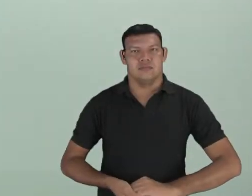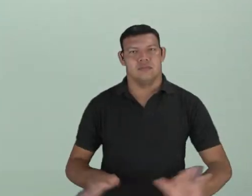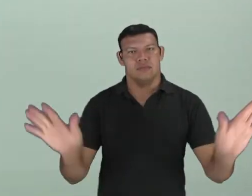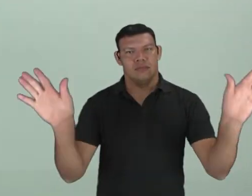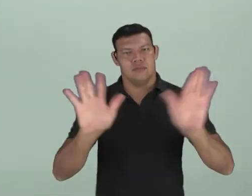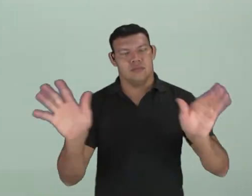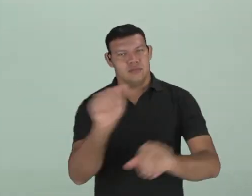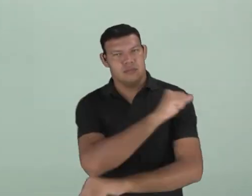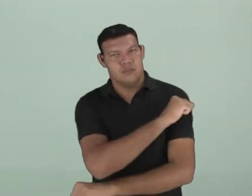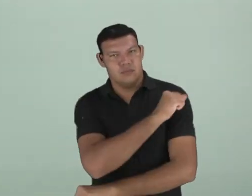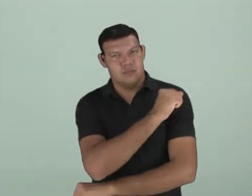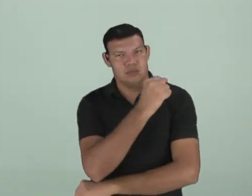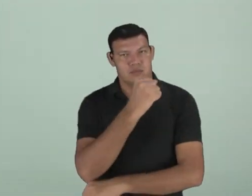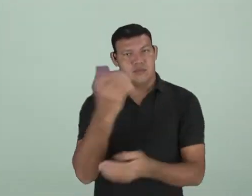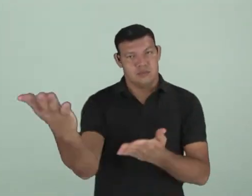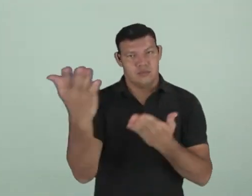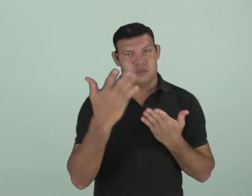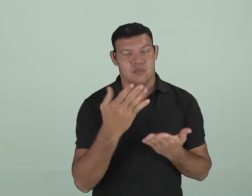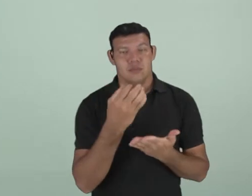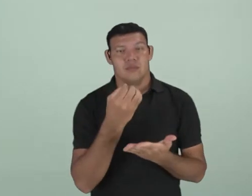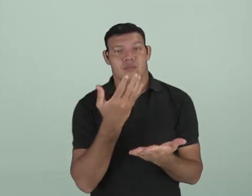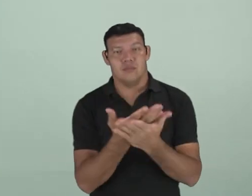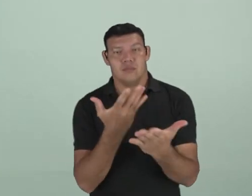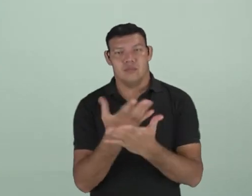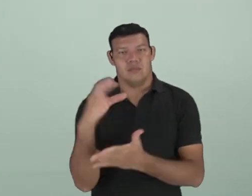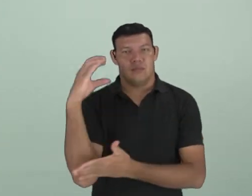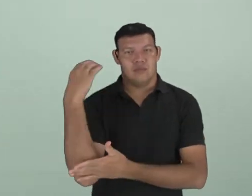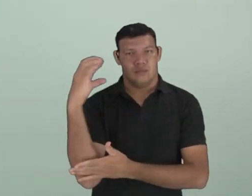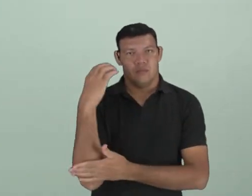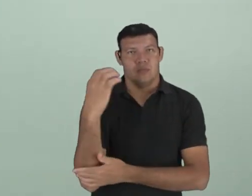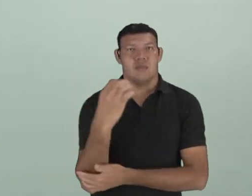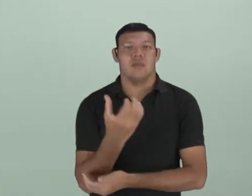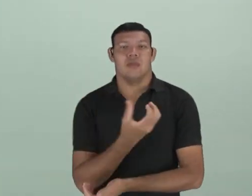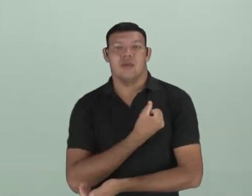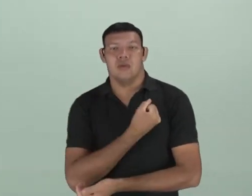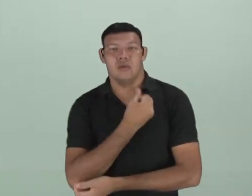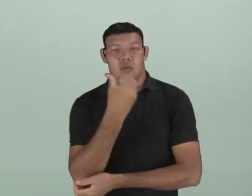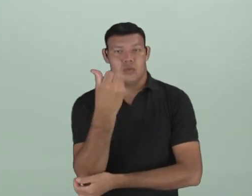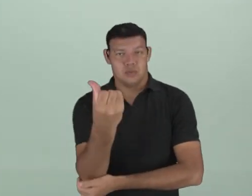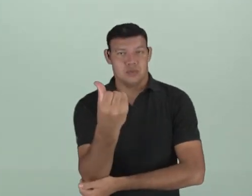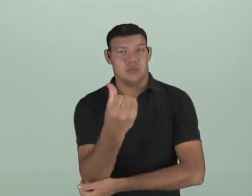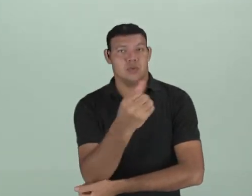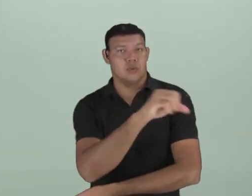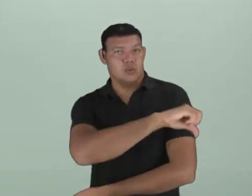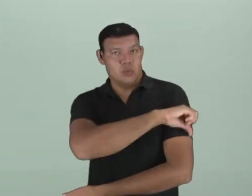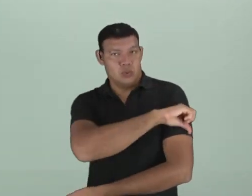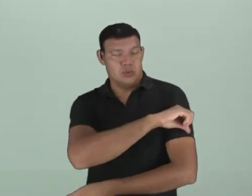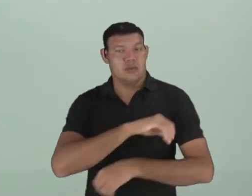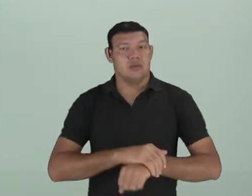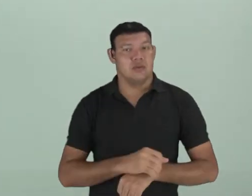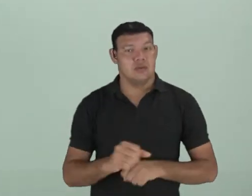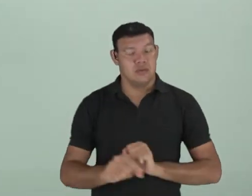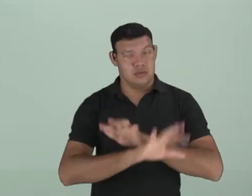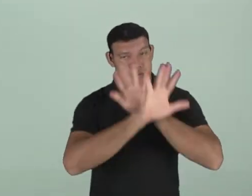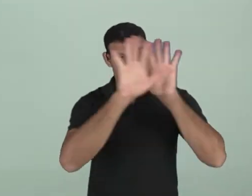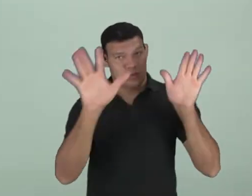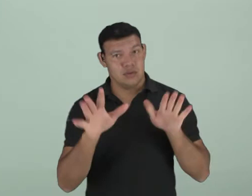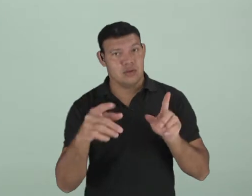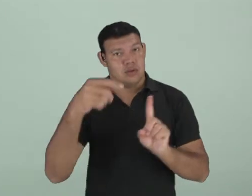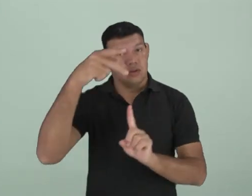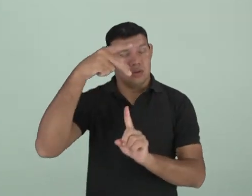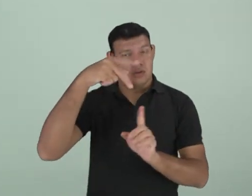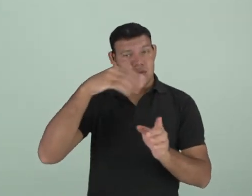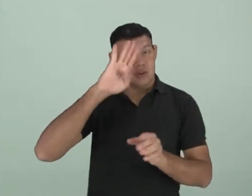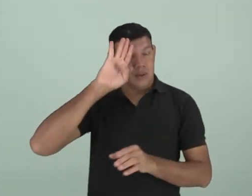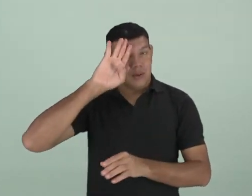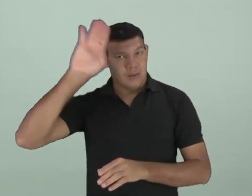o Olá alunos bem-vindos a mais uma aula de ciências aula de número 6 do nono ano onde nós vamos é esclarecer para vocês os